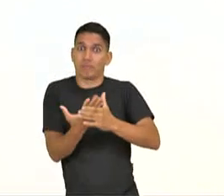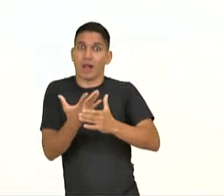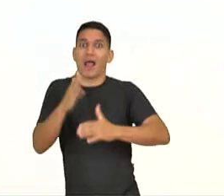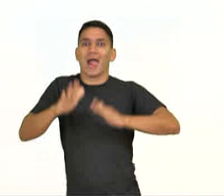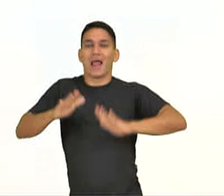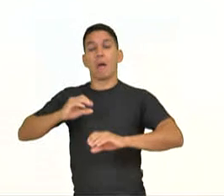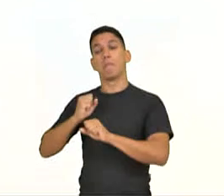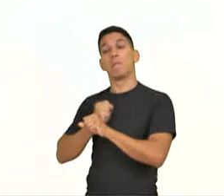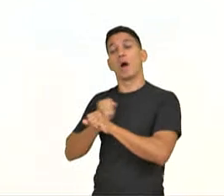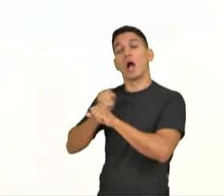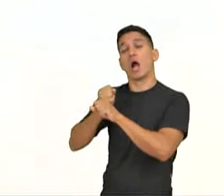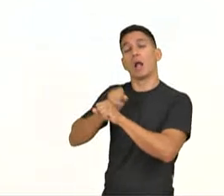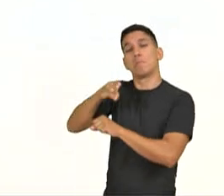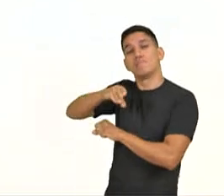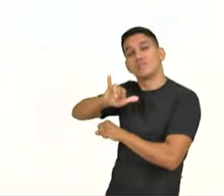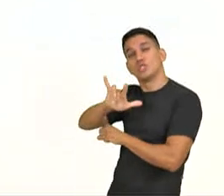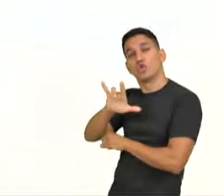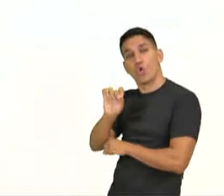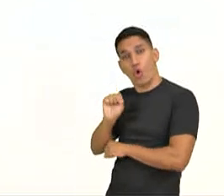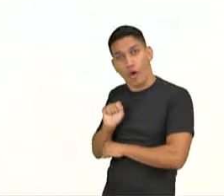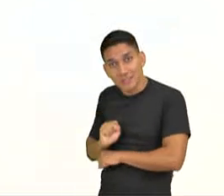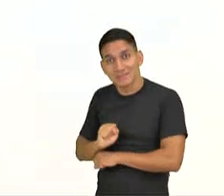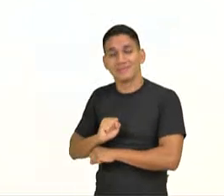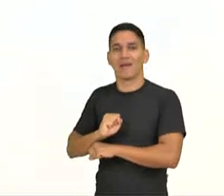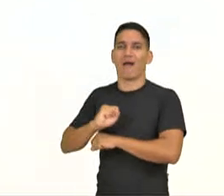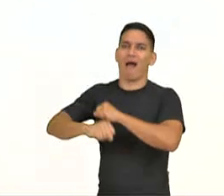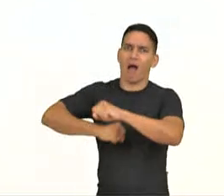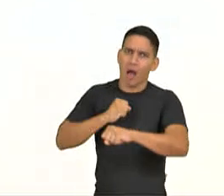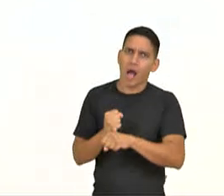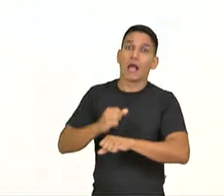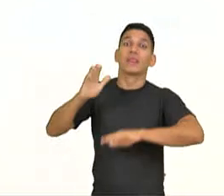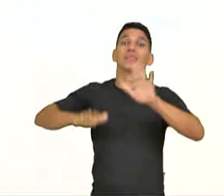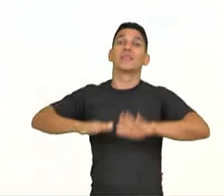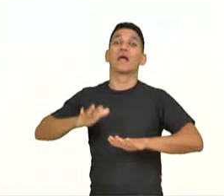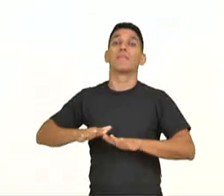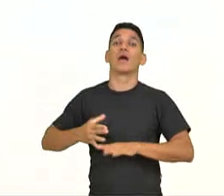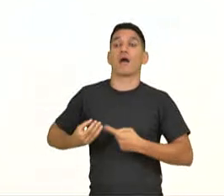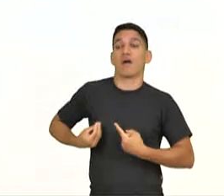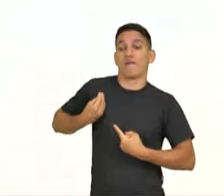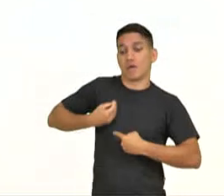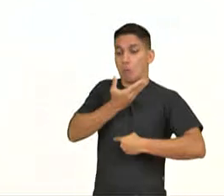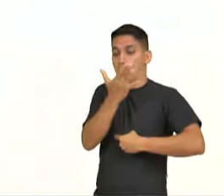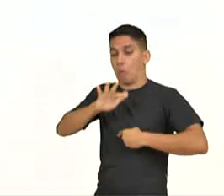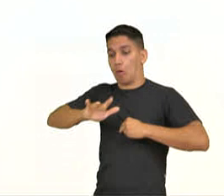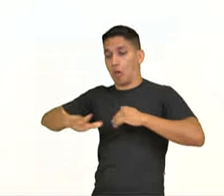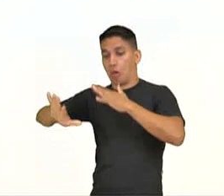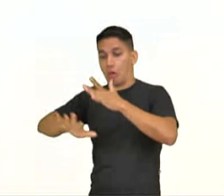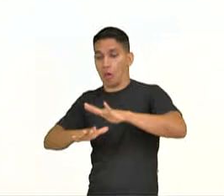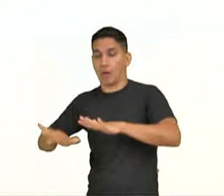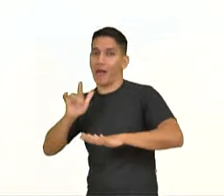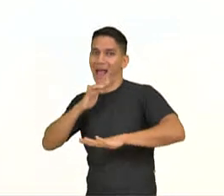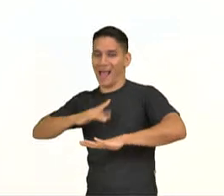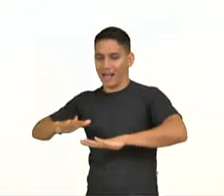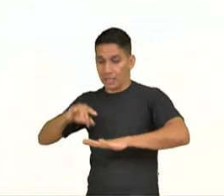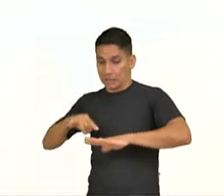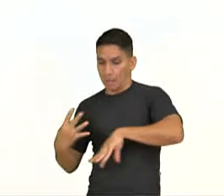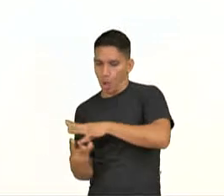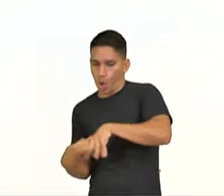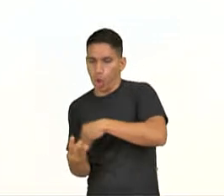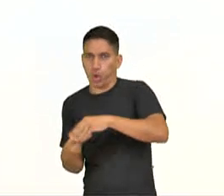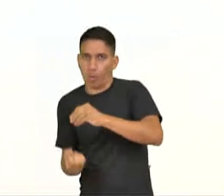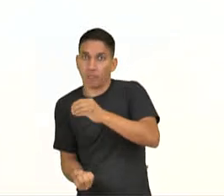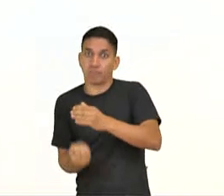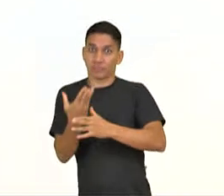da matéria orgânica vegetal ou animal? Sim, esse material ele sofre reações